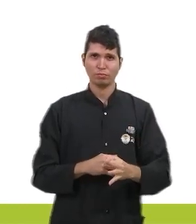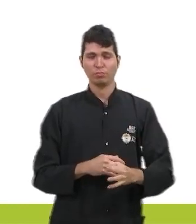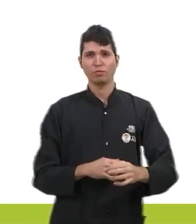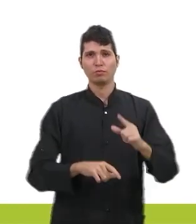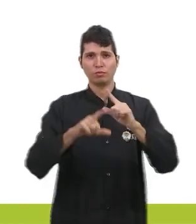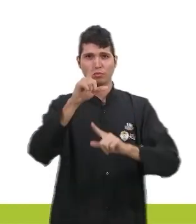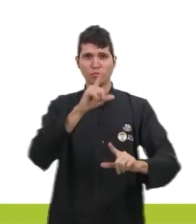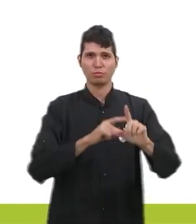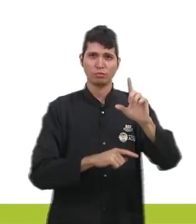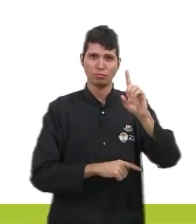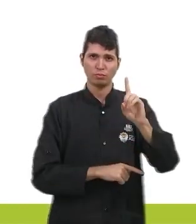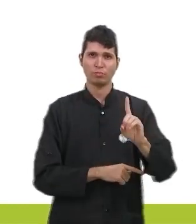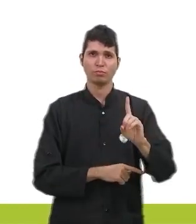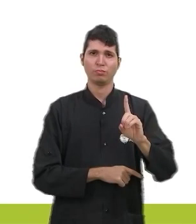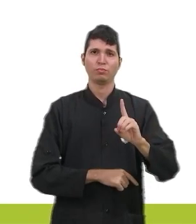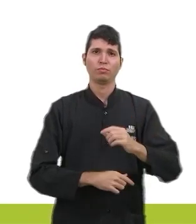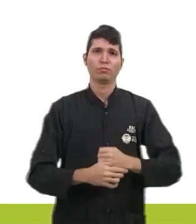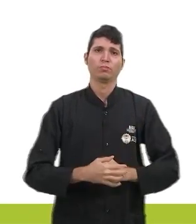D.